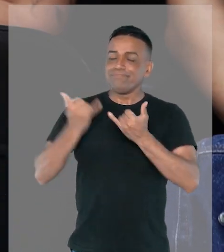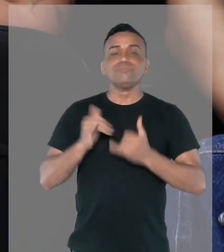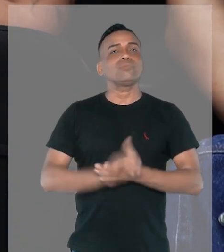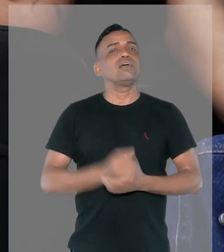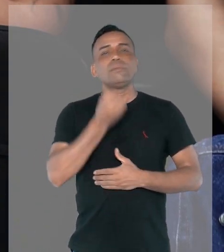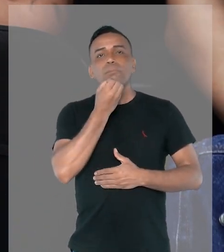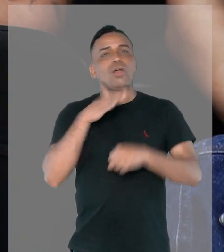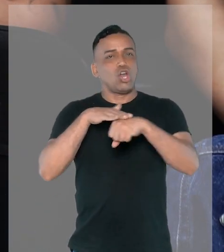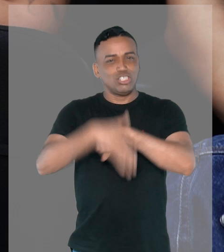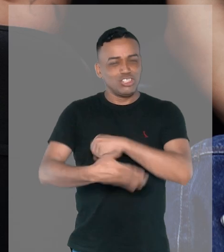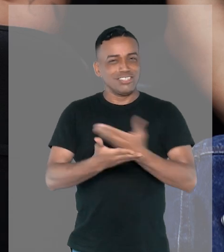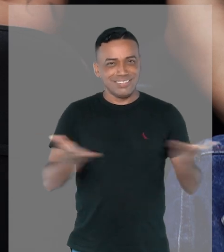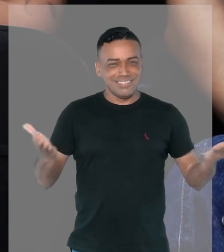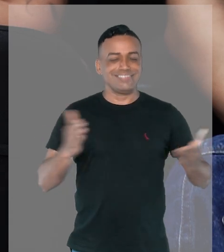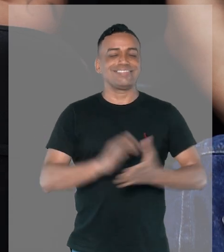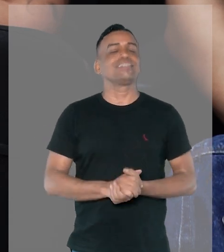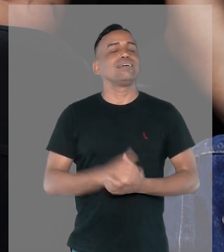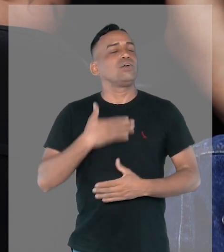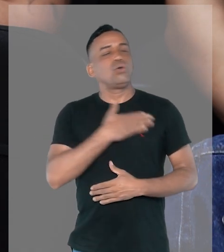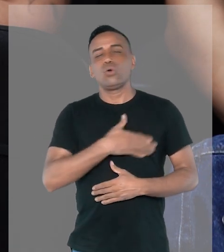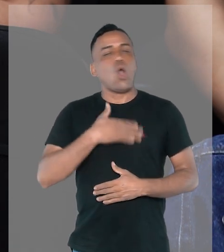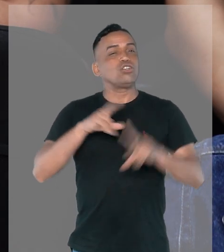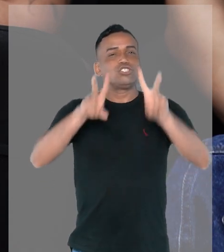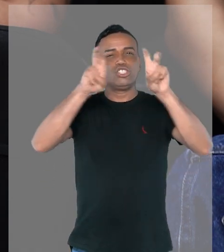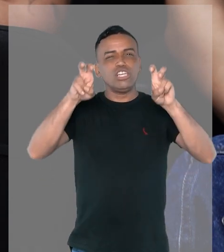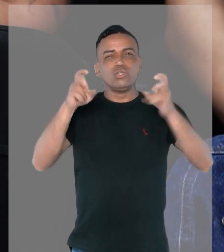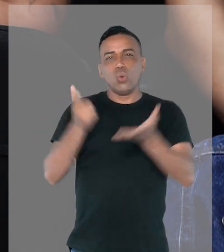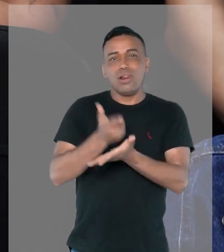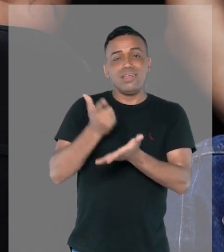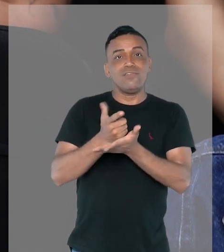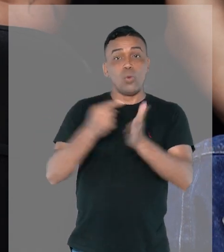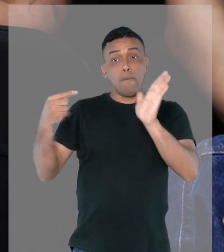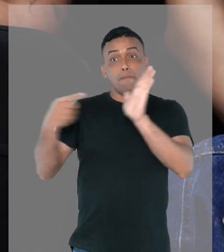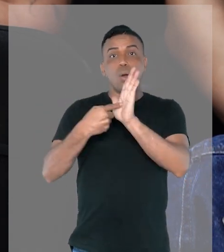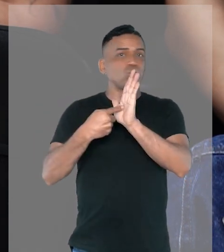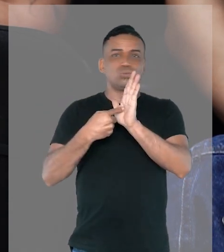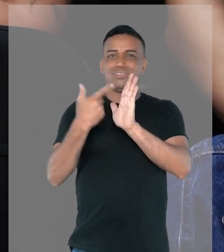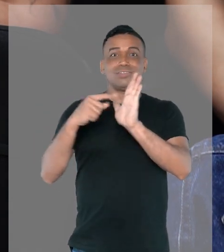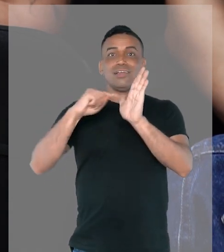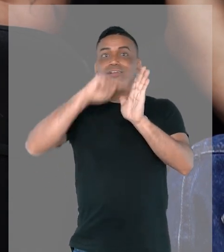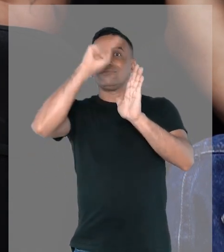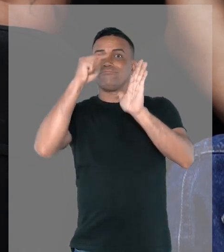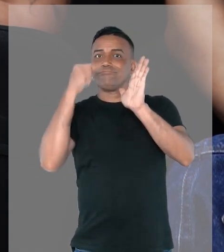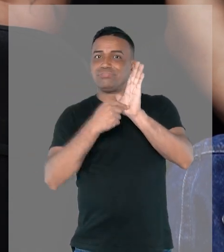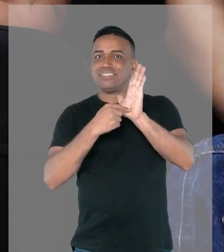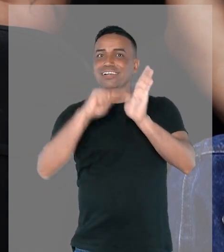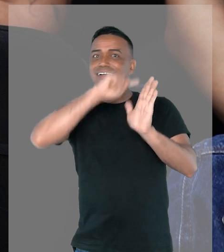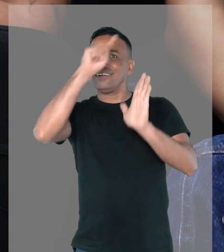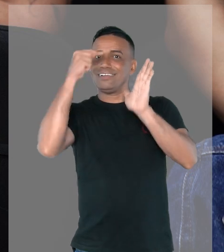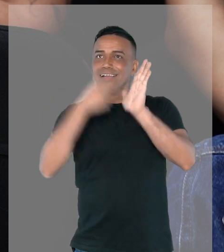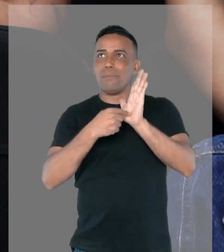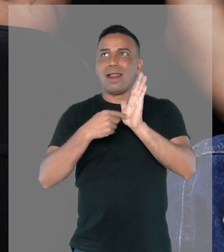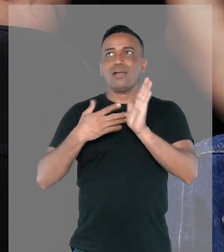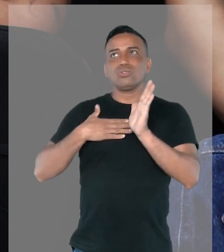Aqui, boa noite. Eu gosto muito do título do livro, não tem um ponto final. Tem um ponto de interrogação para levar a